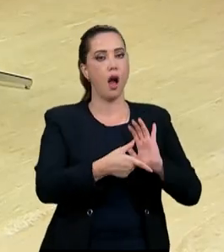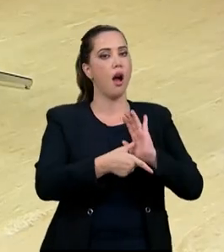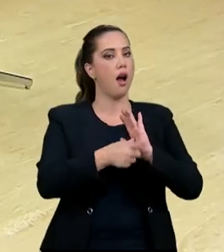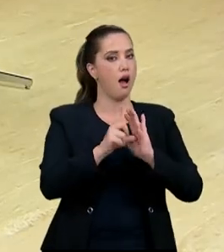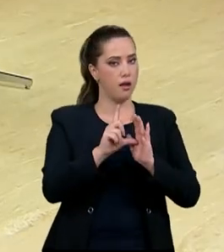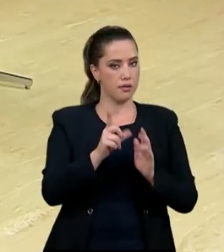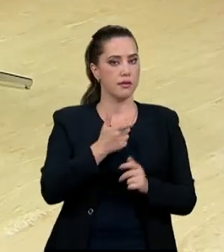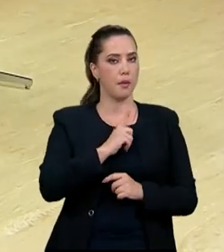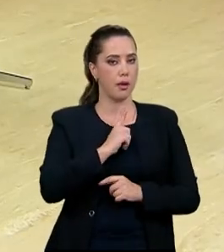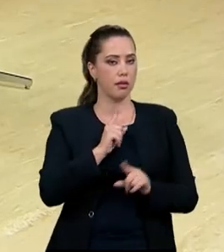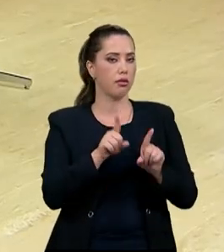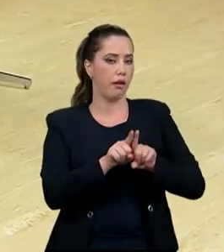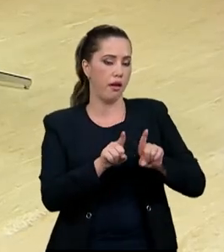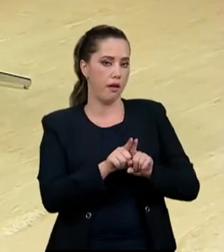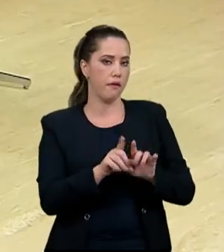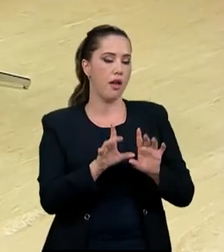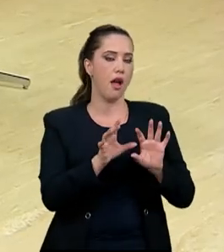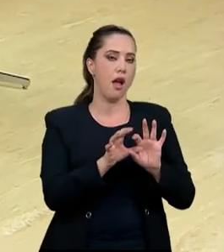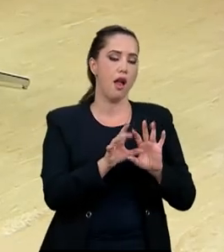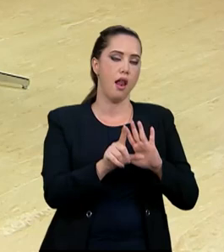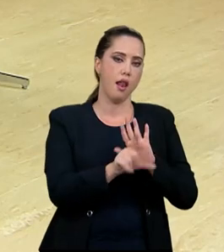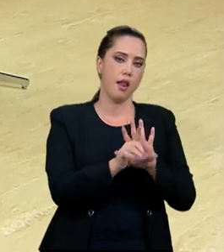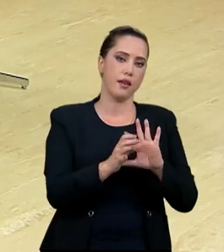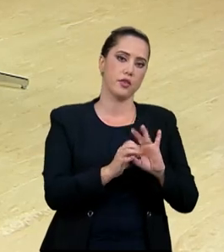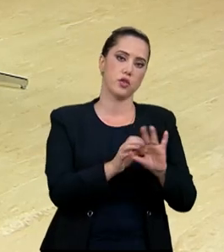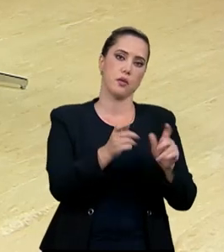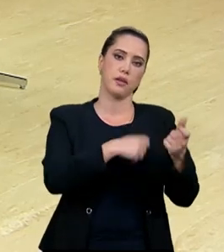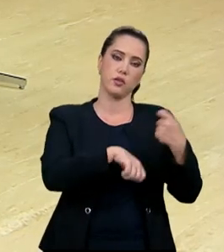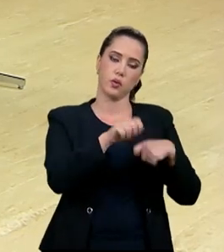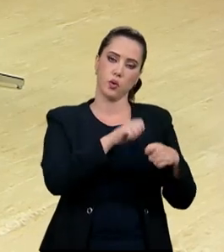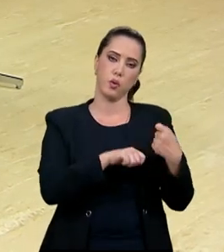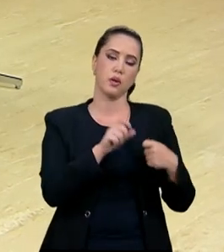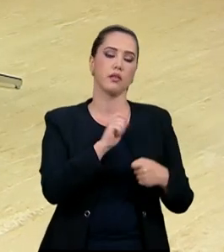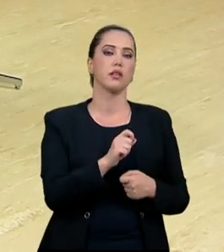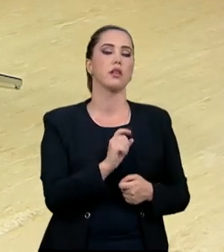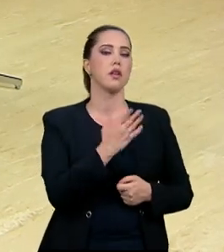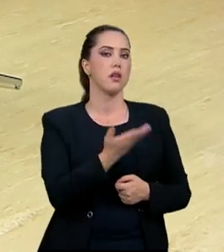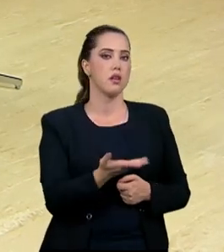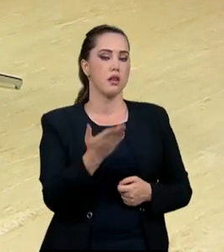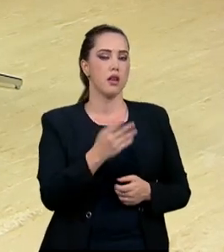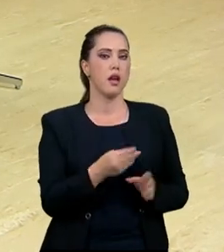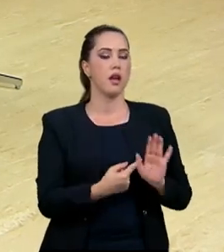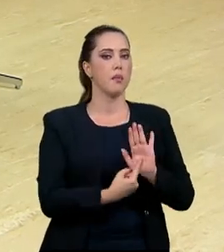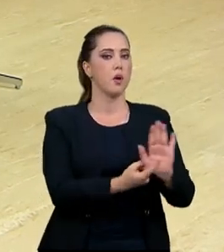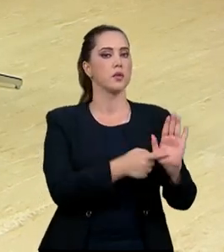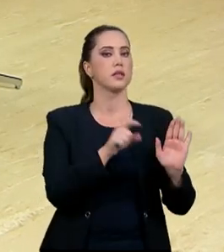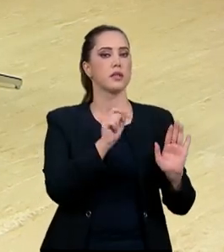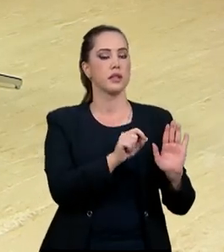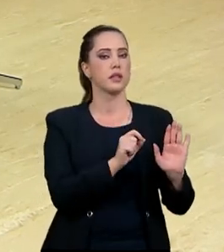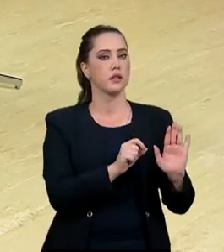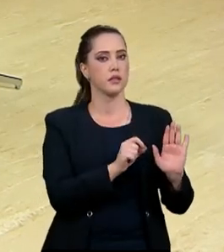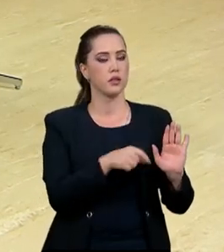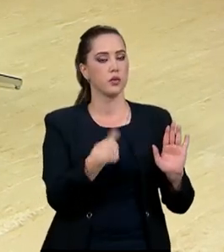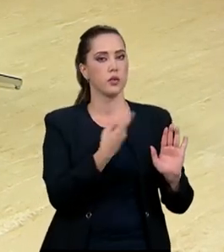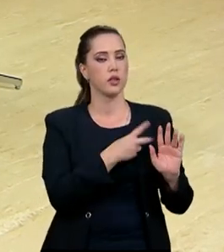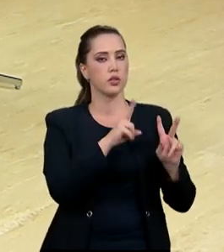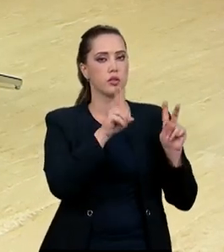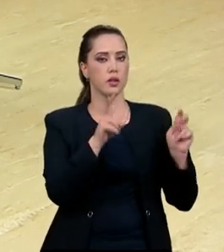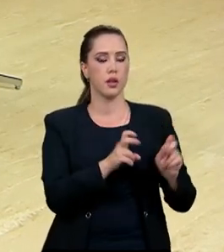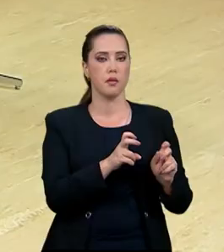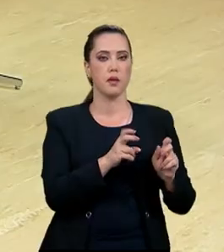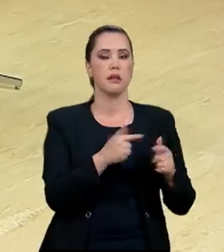teve a Lei da Liberdade Econômica. A Lei da Liberdade Econômica, ela traz a definição do que a gente chama de